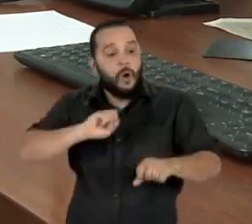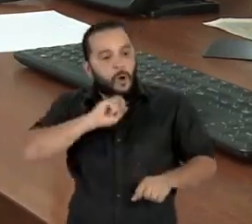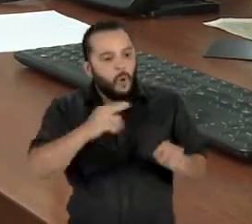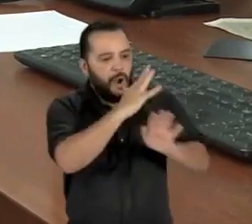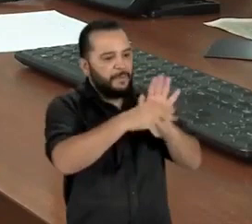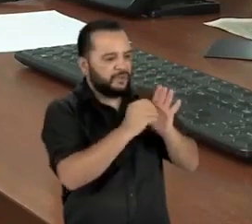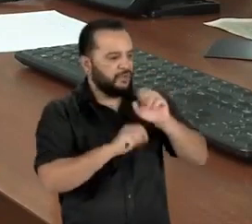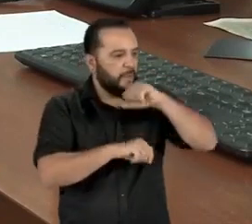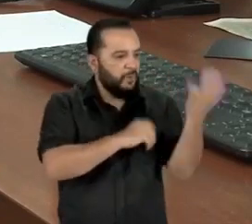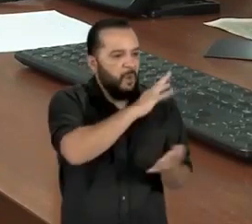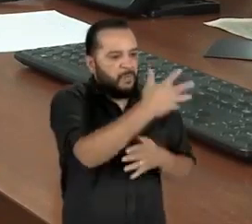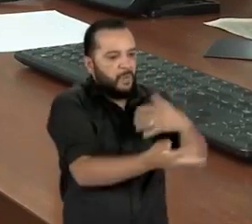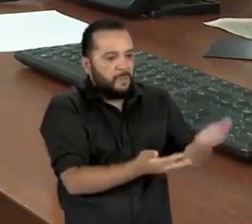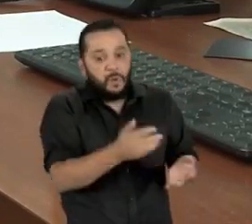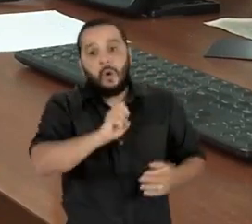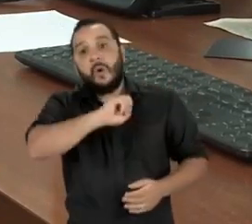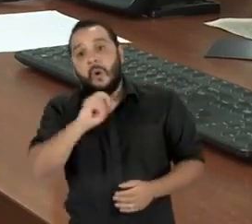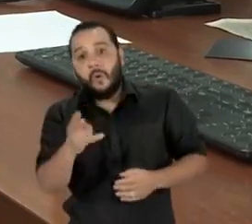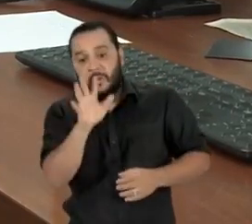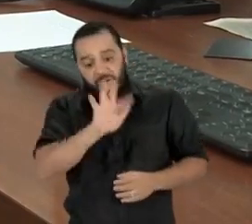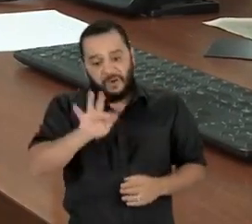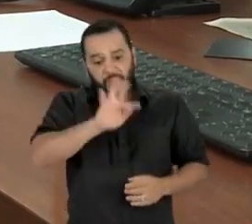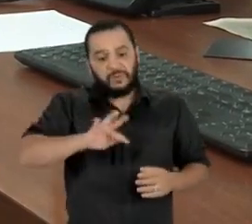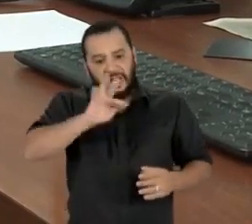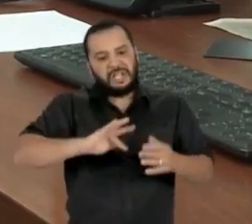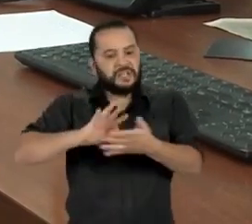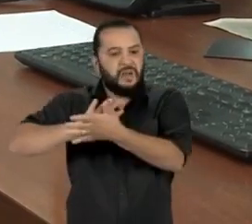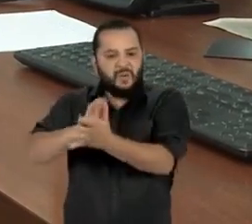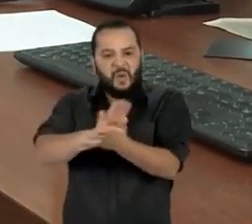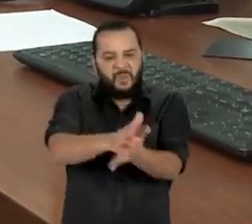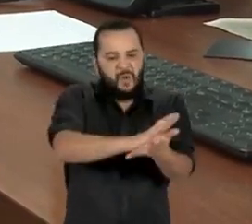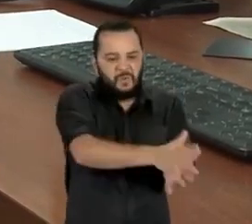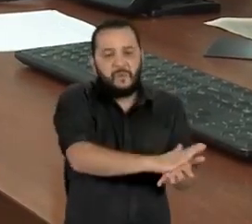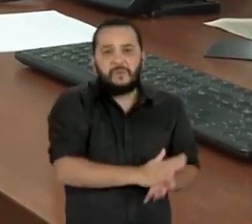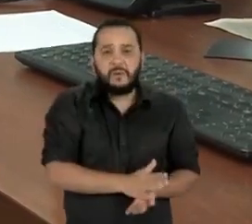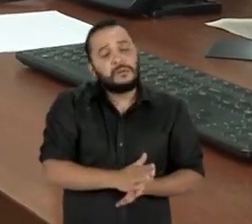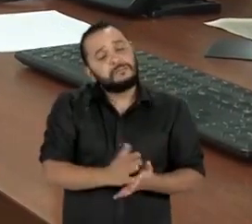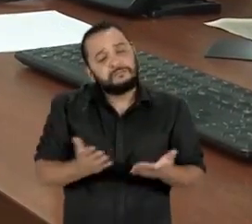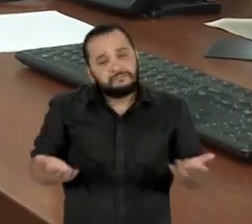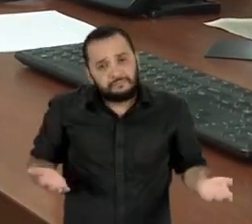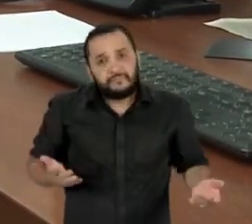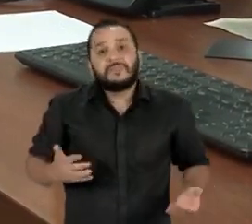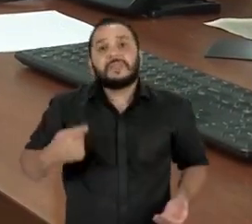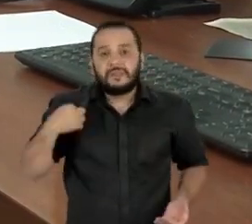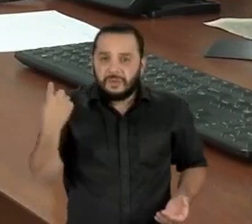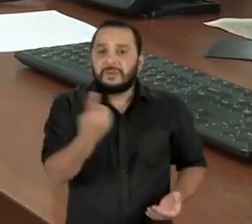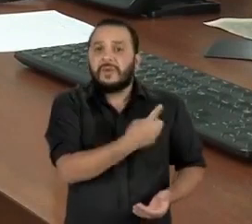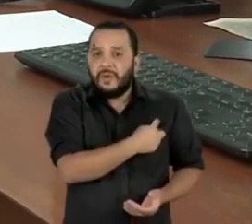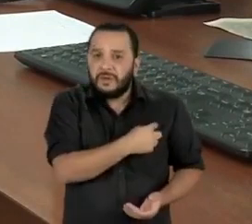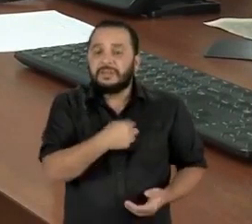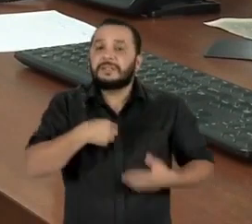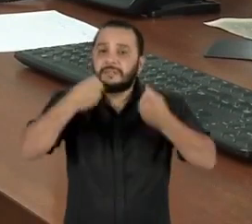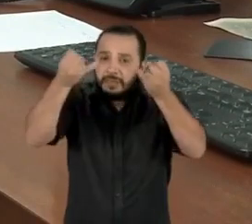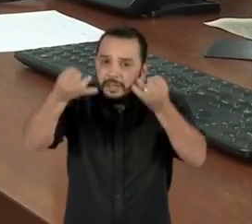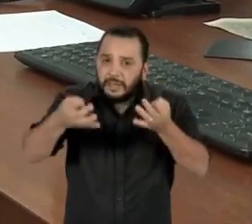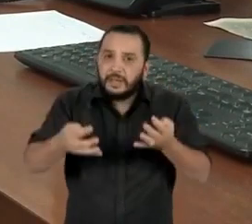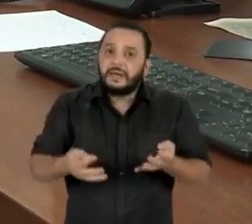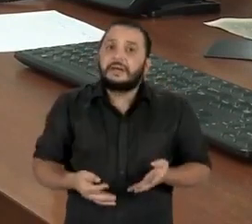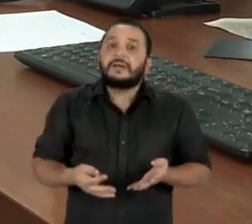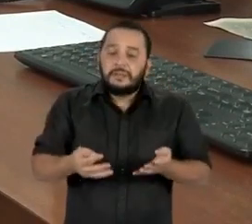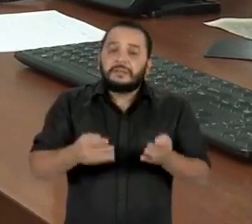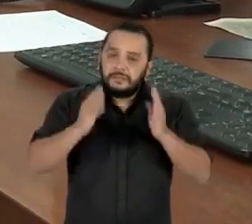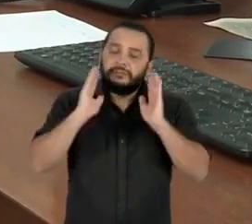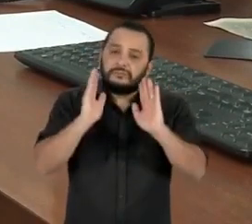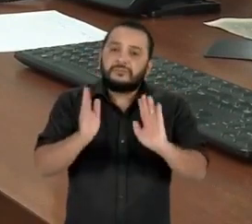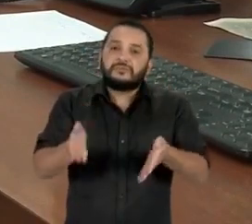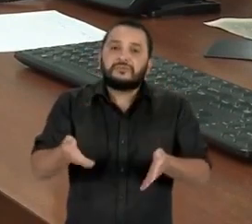destruição das universidades que está ocorrendo no país, nós esclarecemos a população escrevendo uma